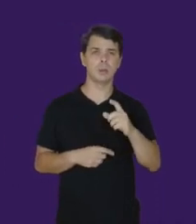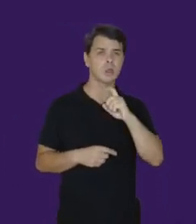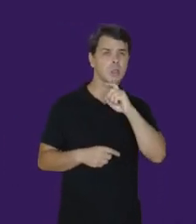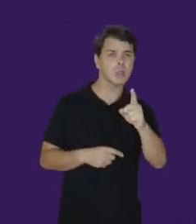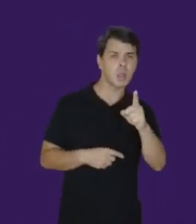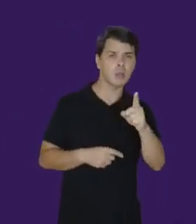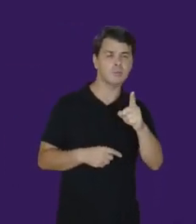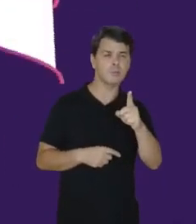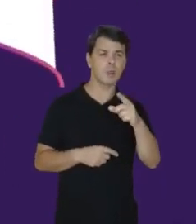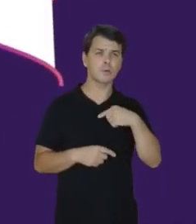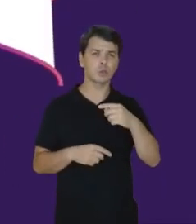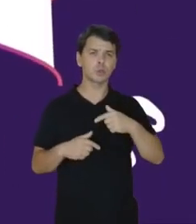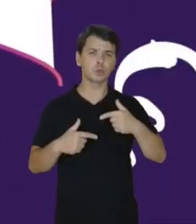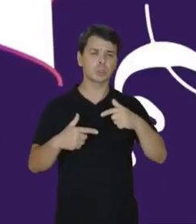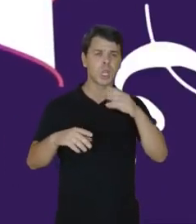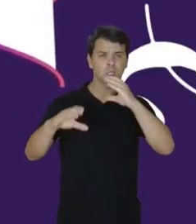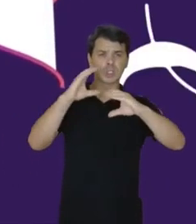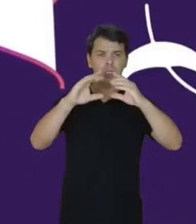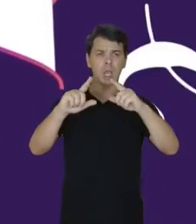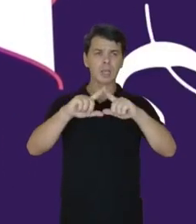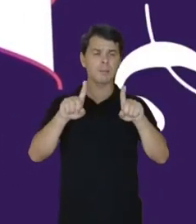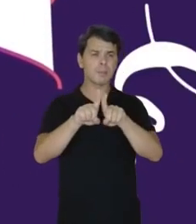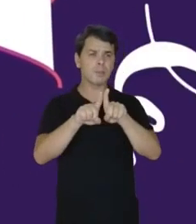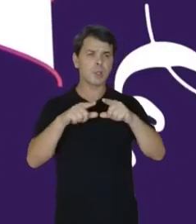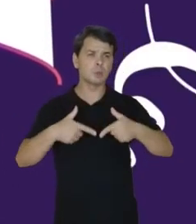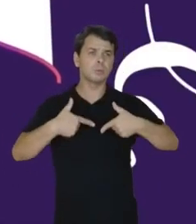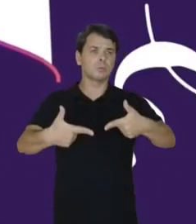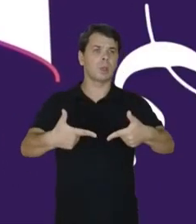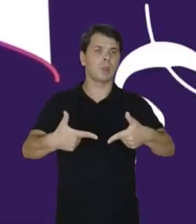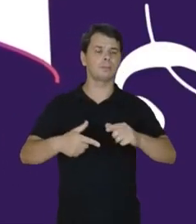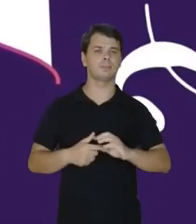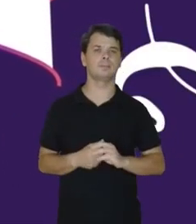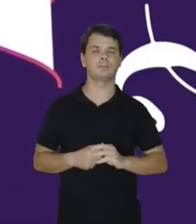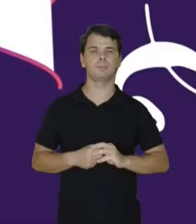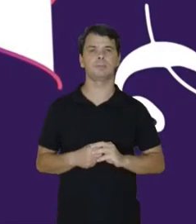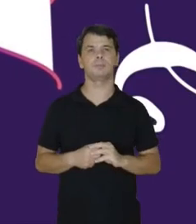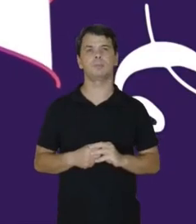Ninguém vai me impedir de cantar e lutar.